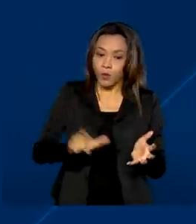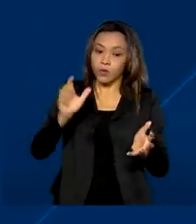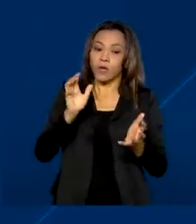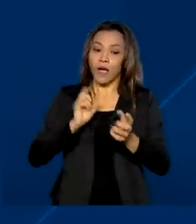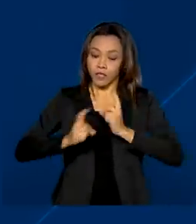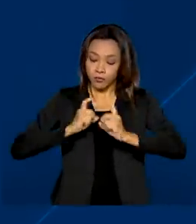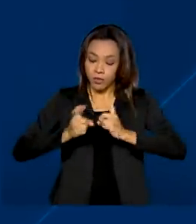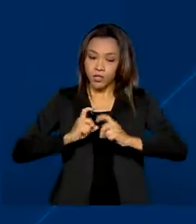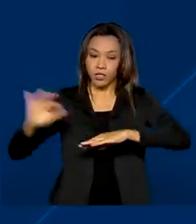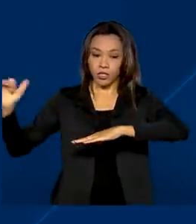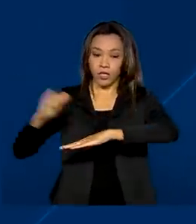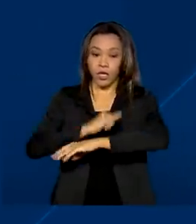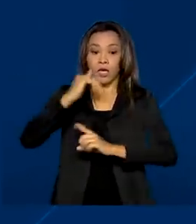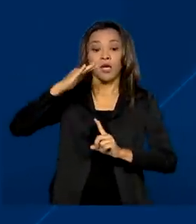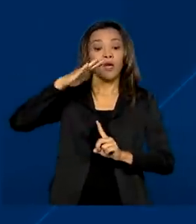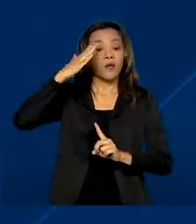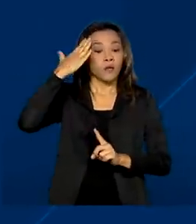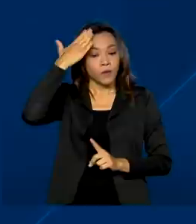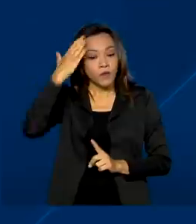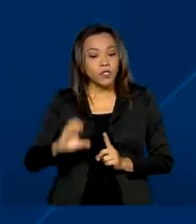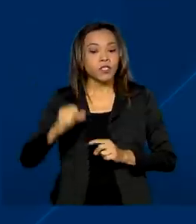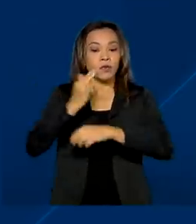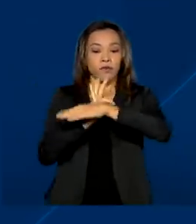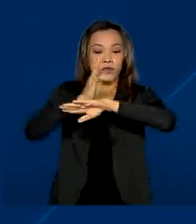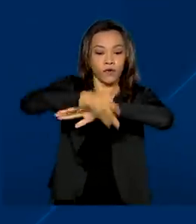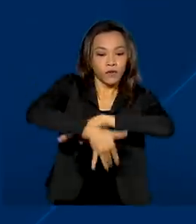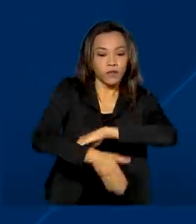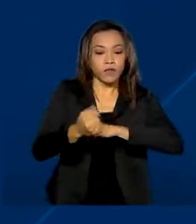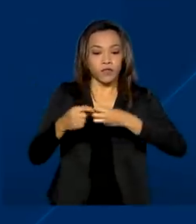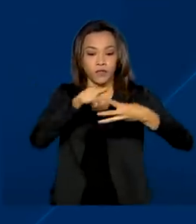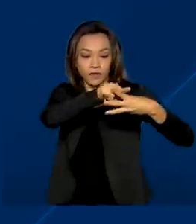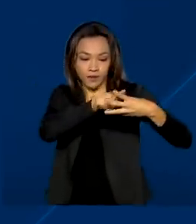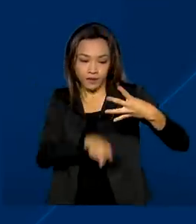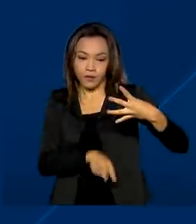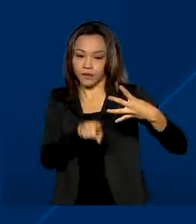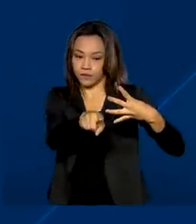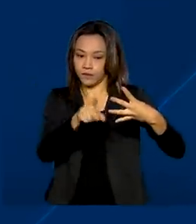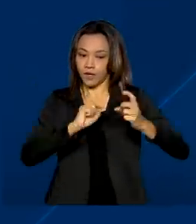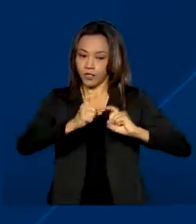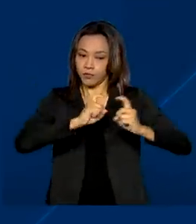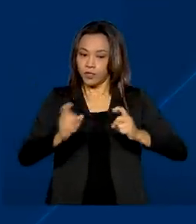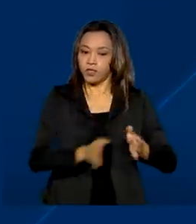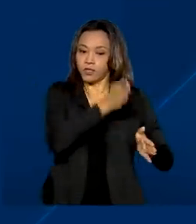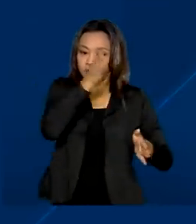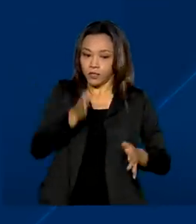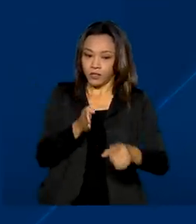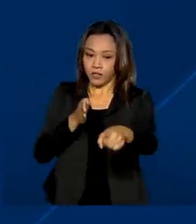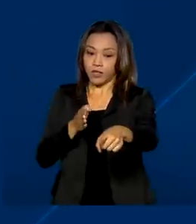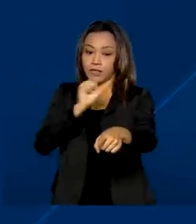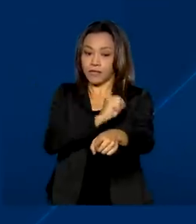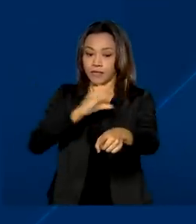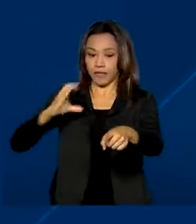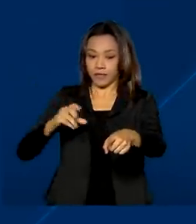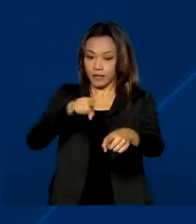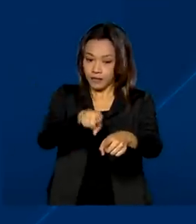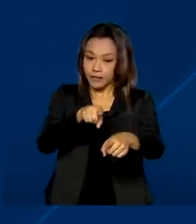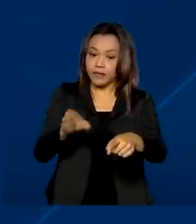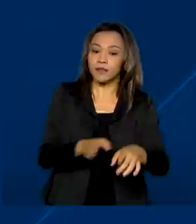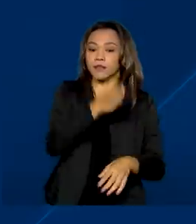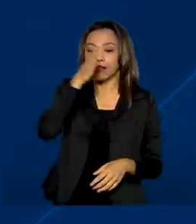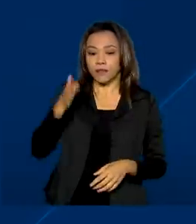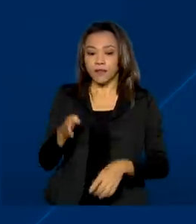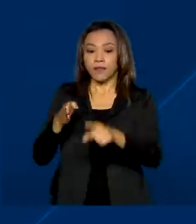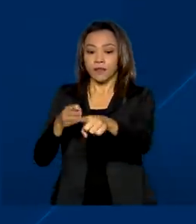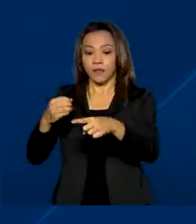passa a administrar os aeroportos de Curitiba à Foz do Iguaçu Bacacheri em Londrina no Paraná Joinville Navegantes em Santa Catarina